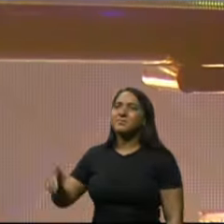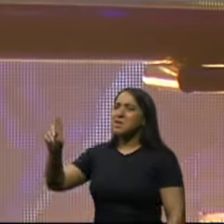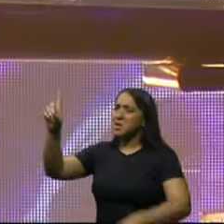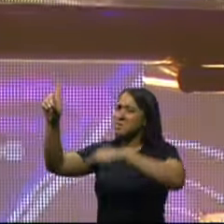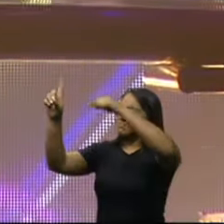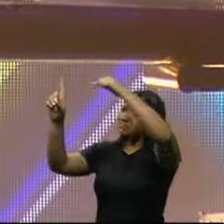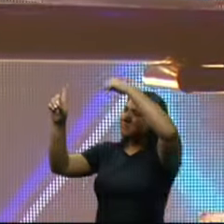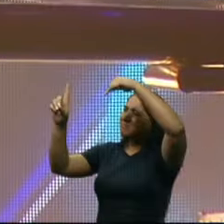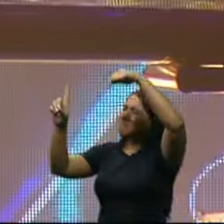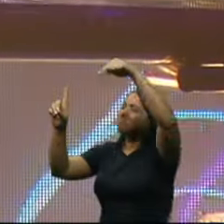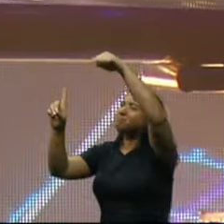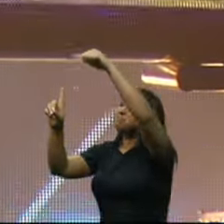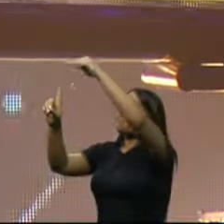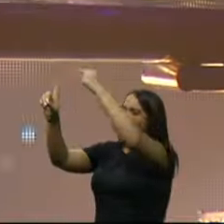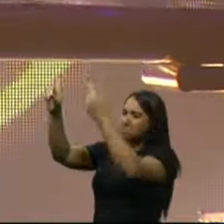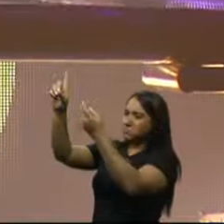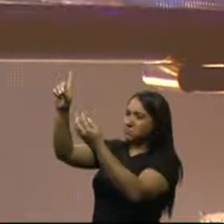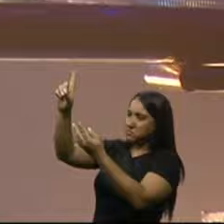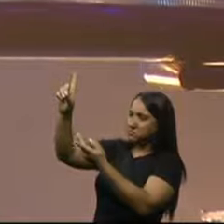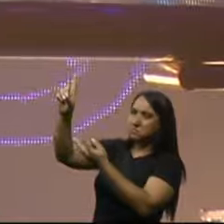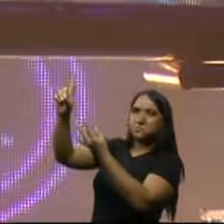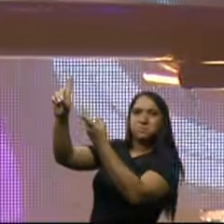santo espírito